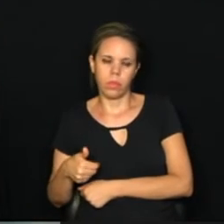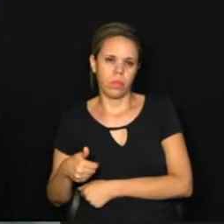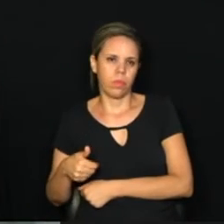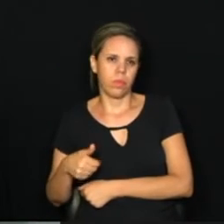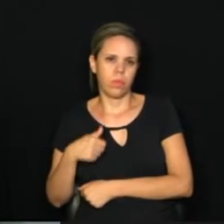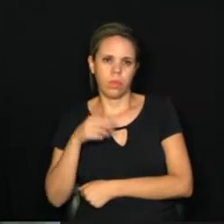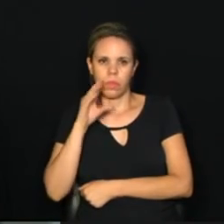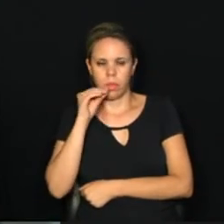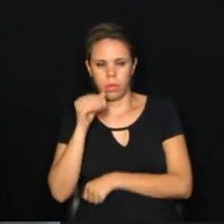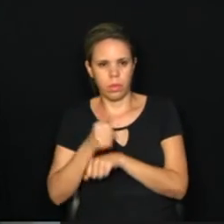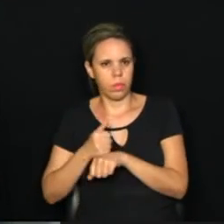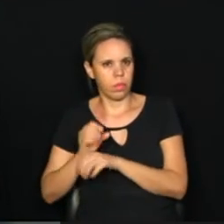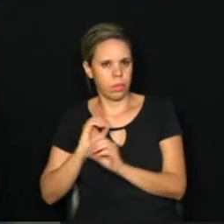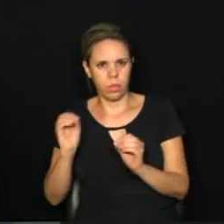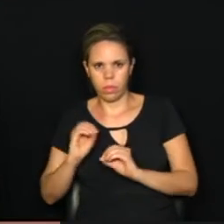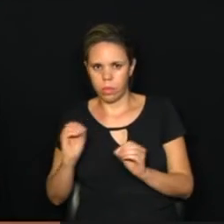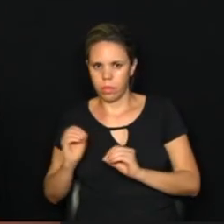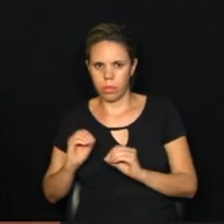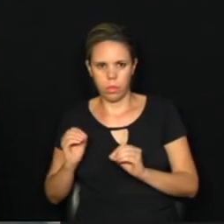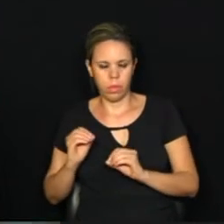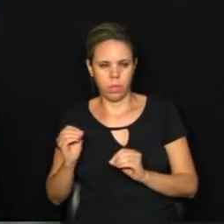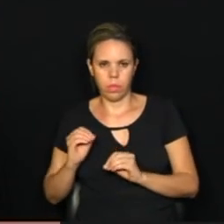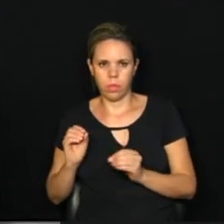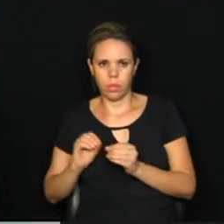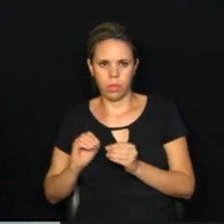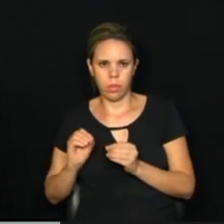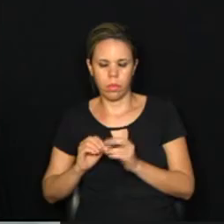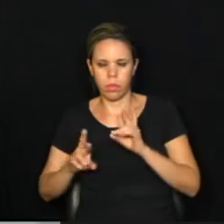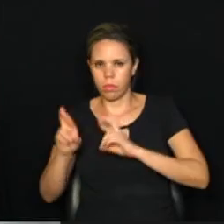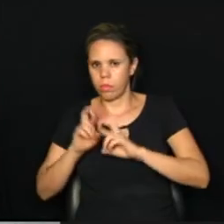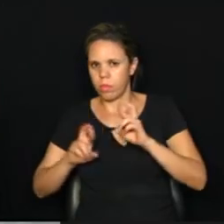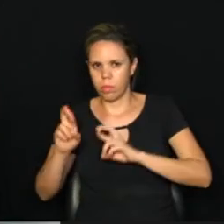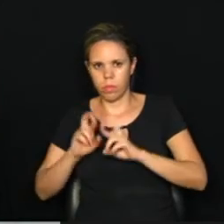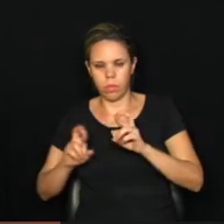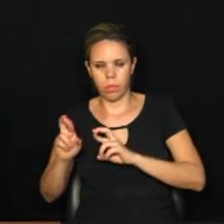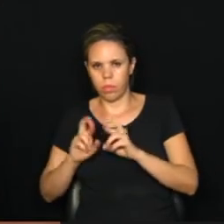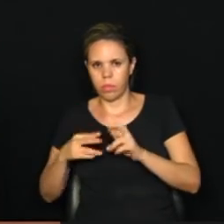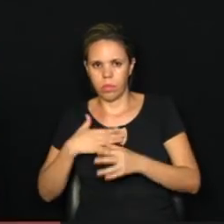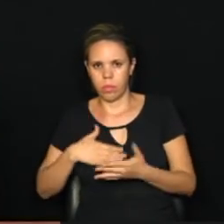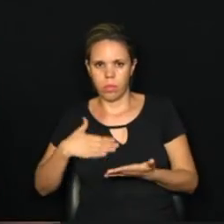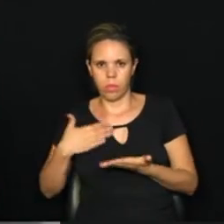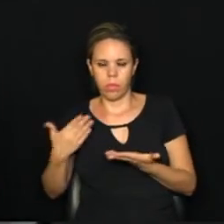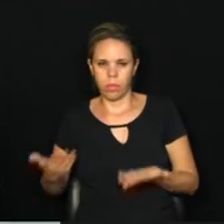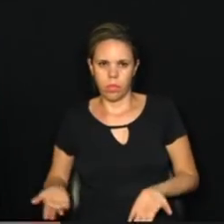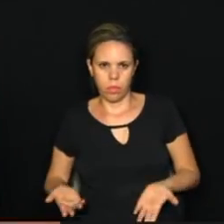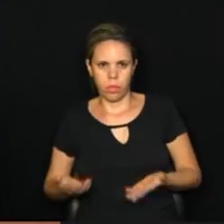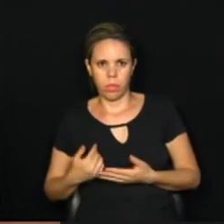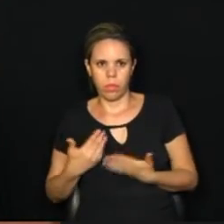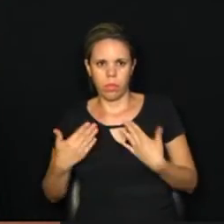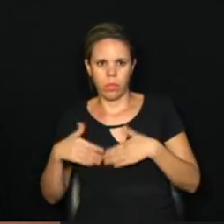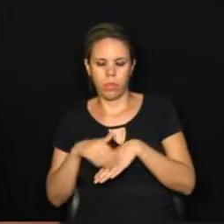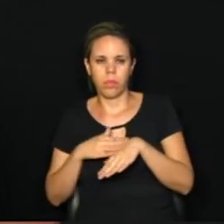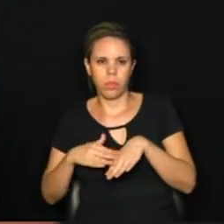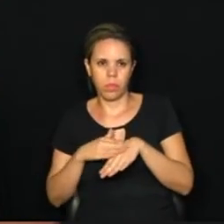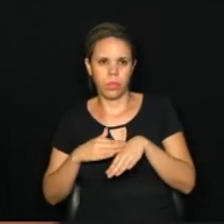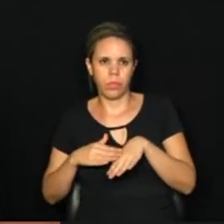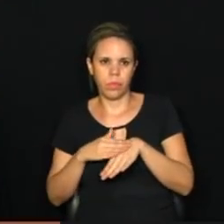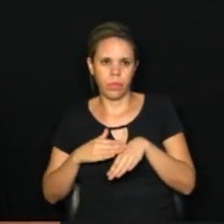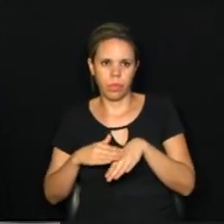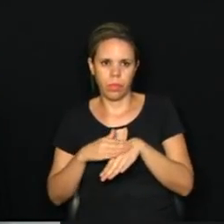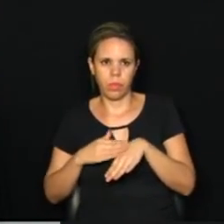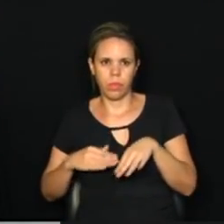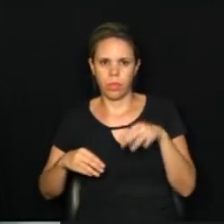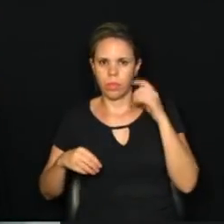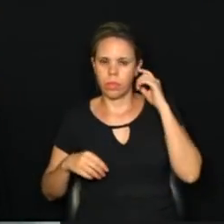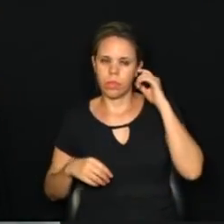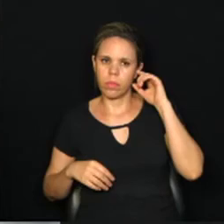ou equipamentos mais sofisticados para fazer um monitoramento como gostaríamos. Então, eu conversei bastante lá com o Major